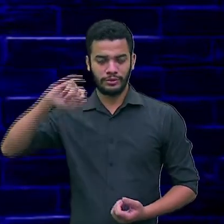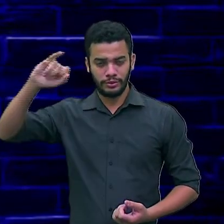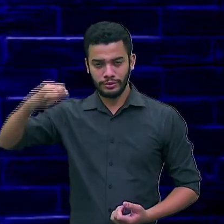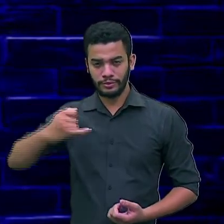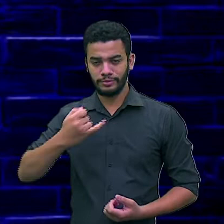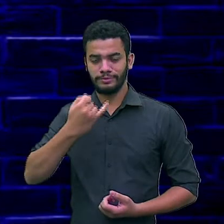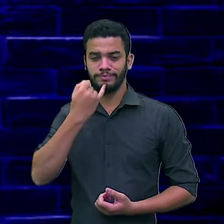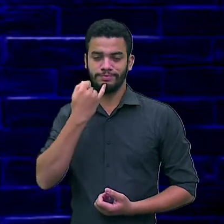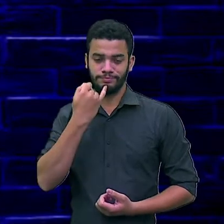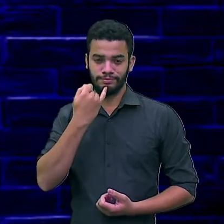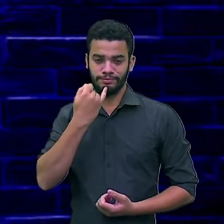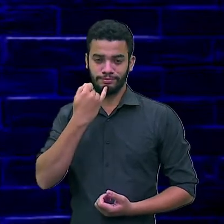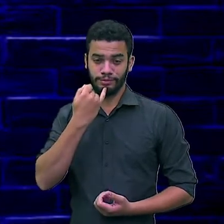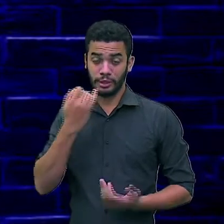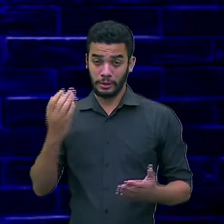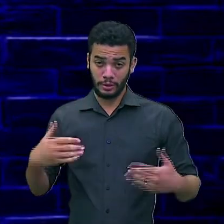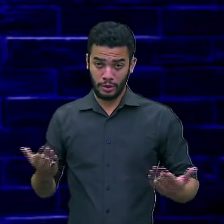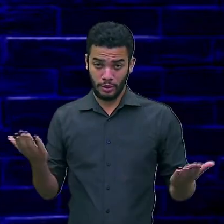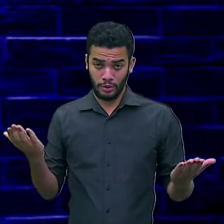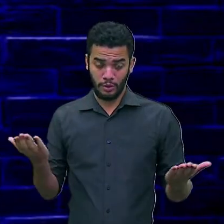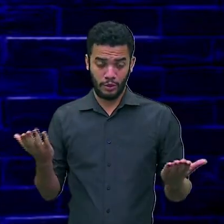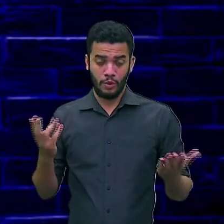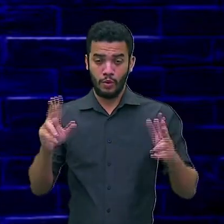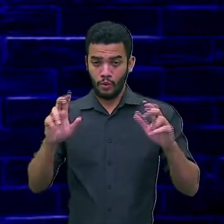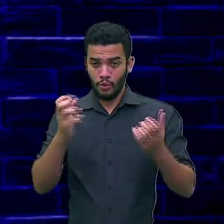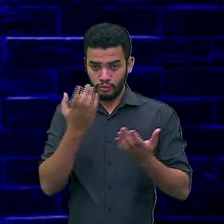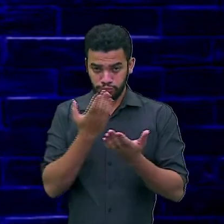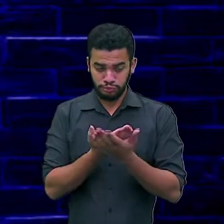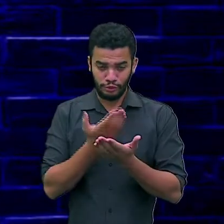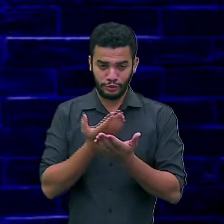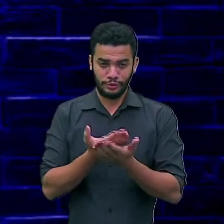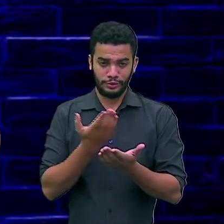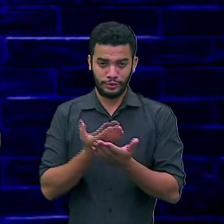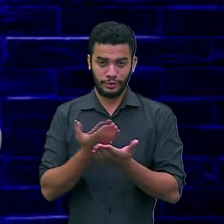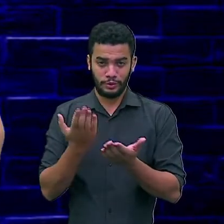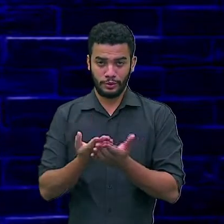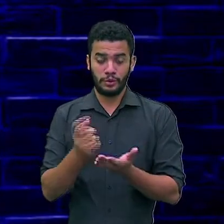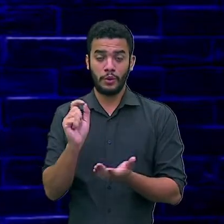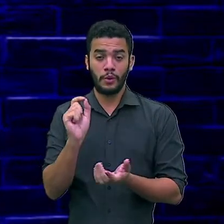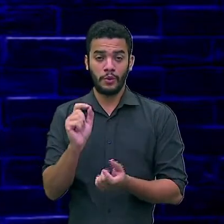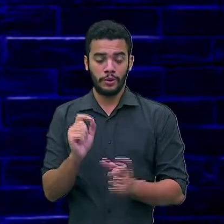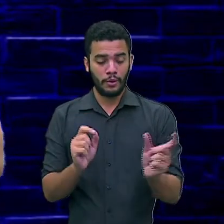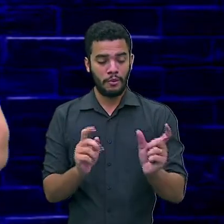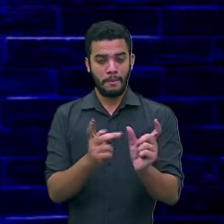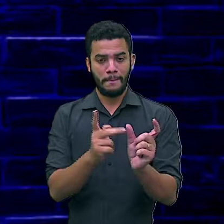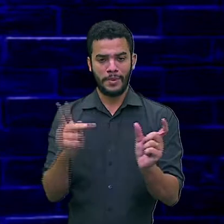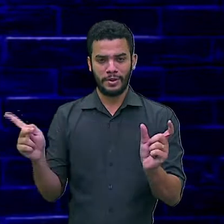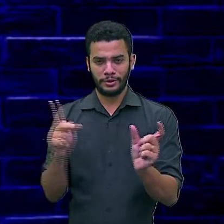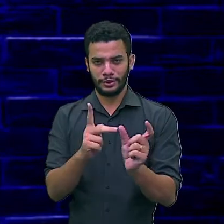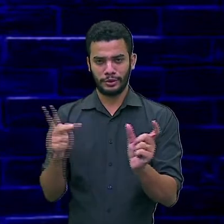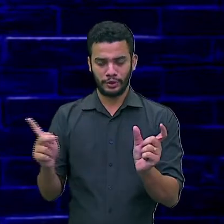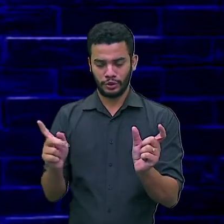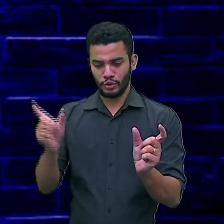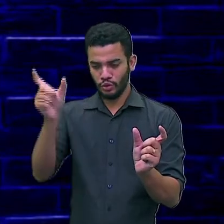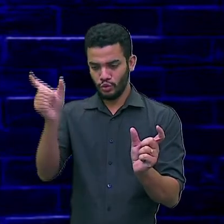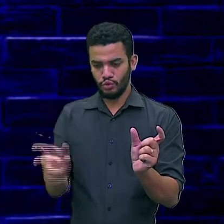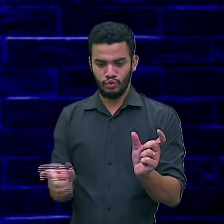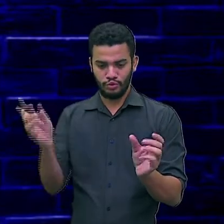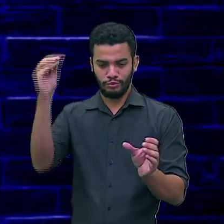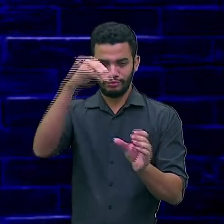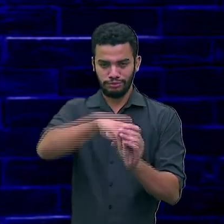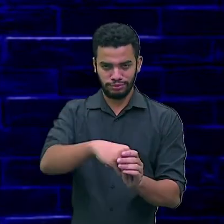sobre predicativo do sujeito. Isso aí, é o conteúdo de hoje. E